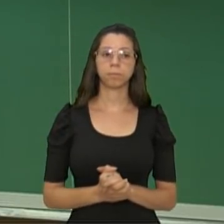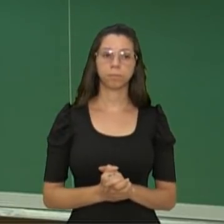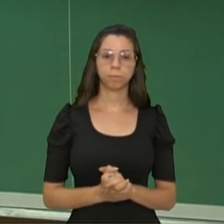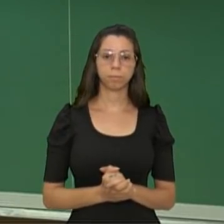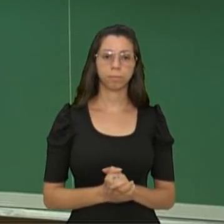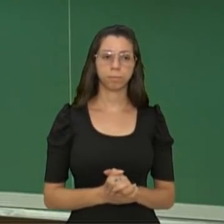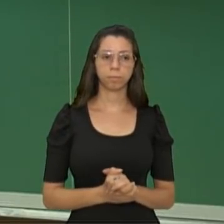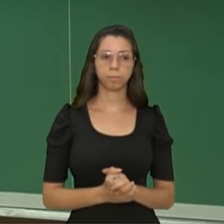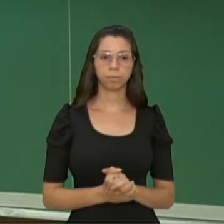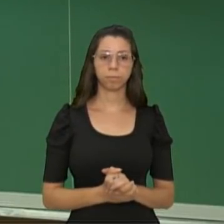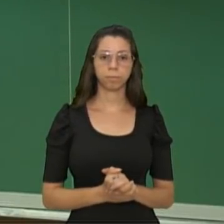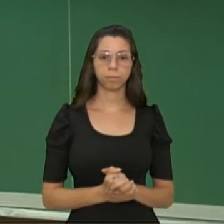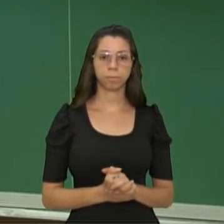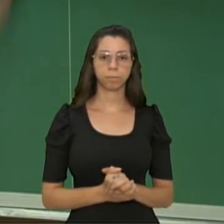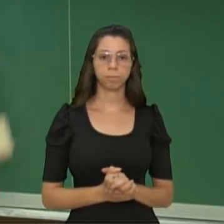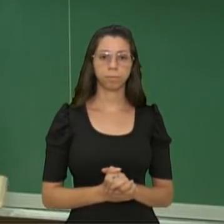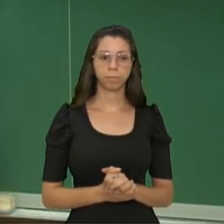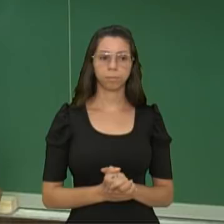Aí,